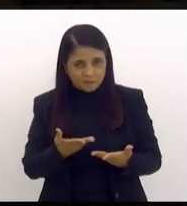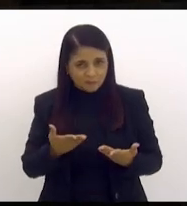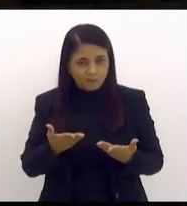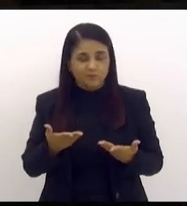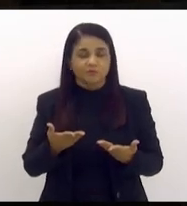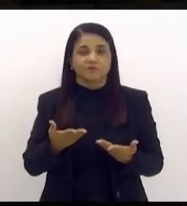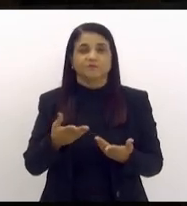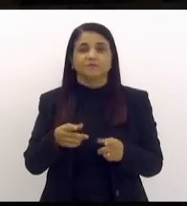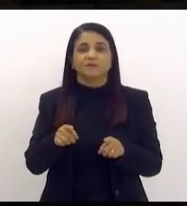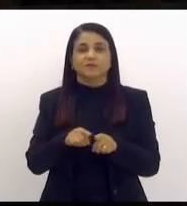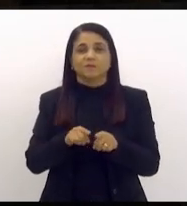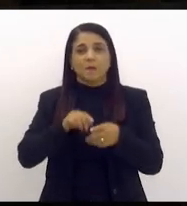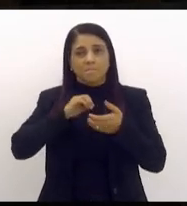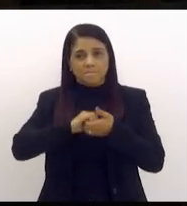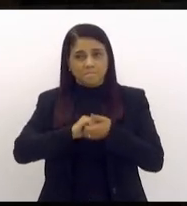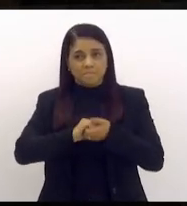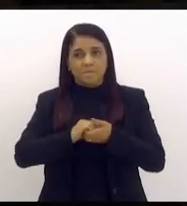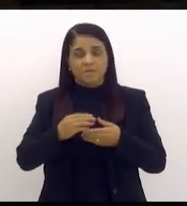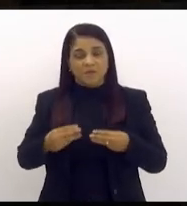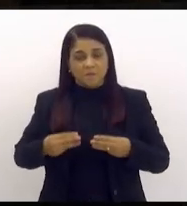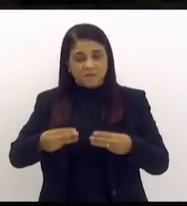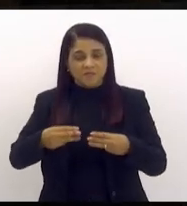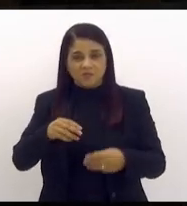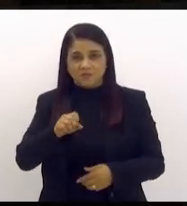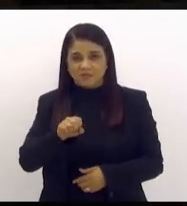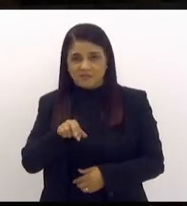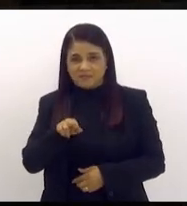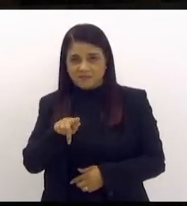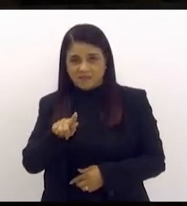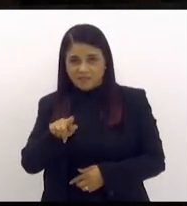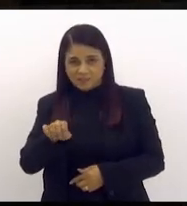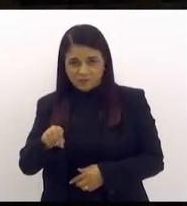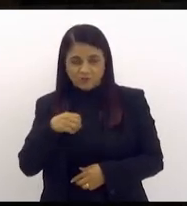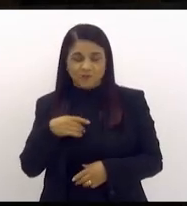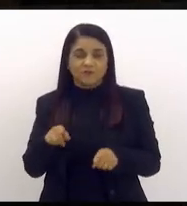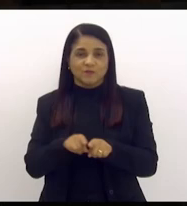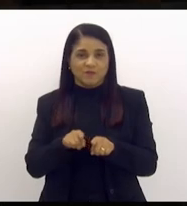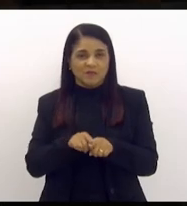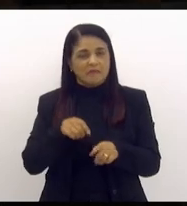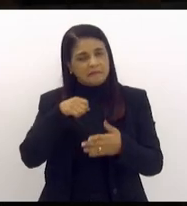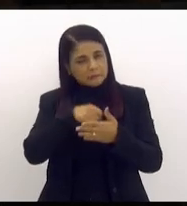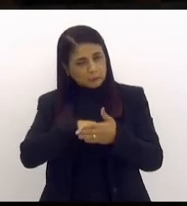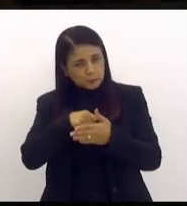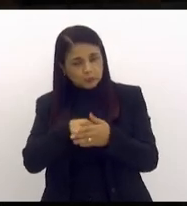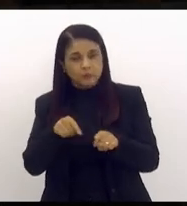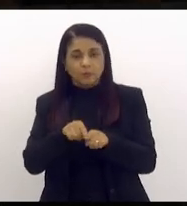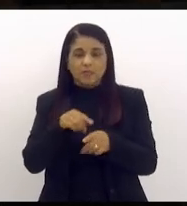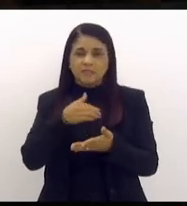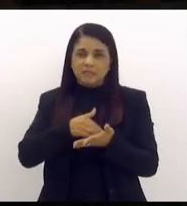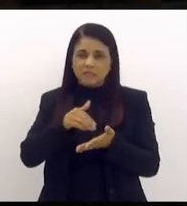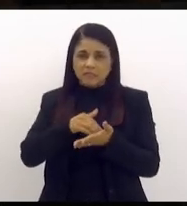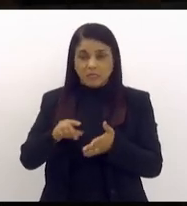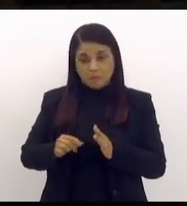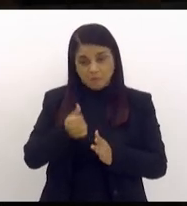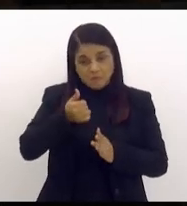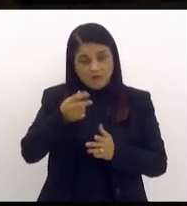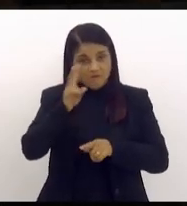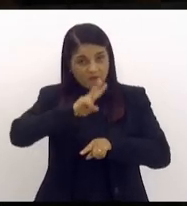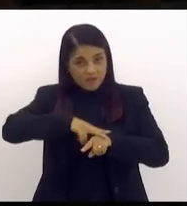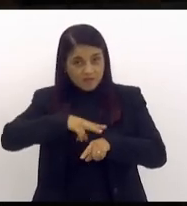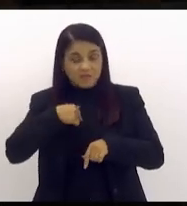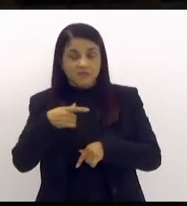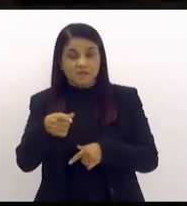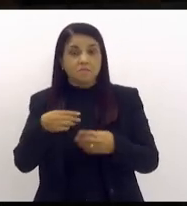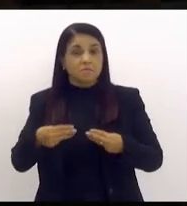cumprimentar o querido amigo Ministro Luiz Sérgio companheiro de muitas lutas né quando fui secretário primeira vez o Sérgio era